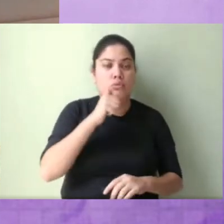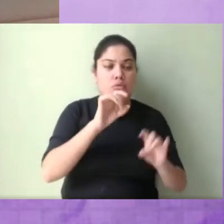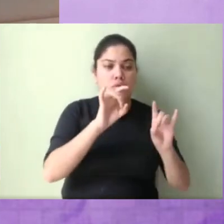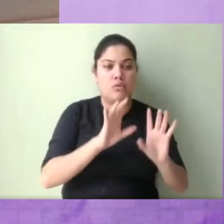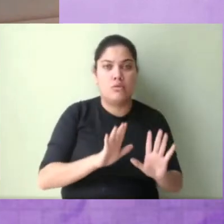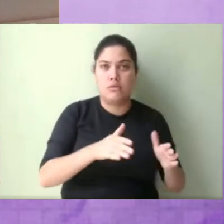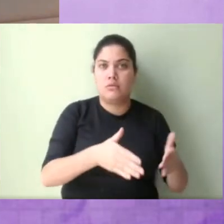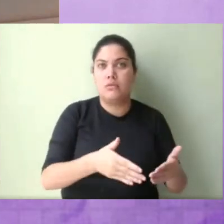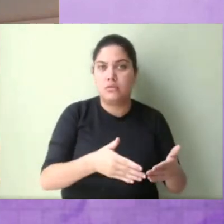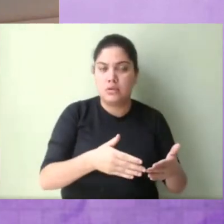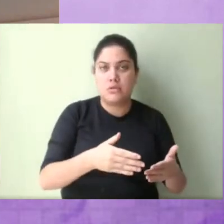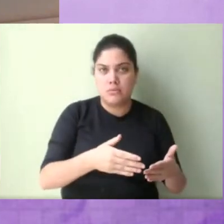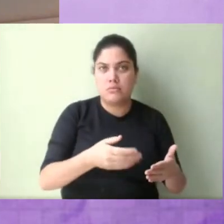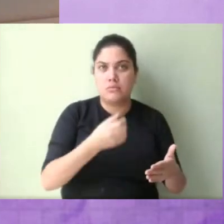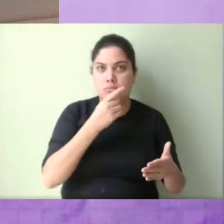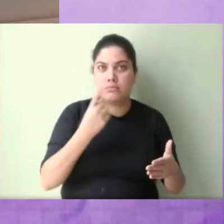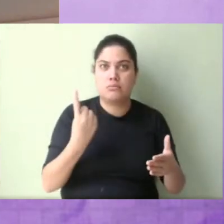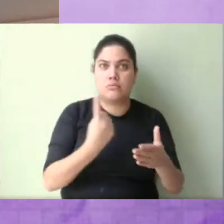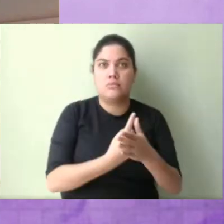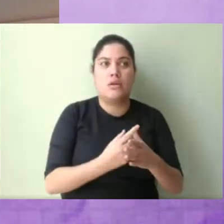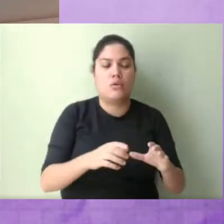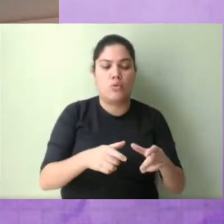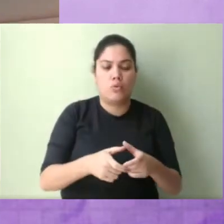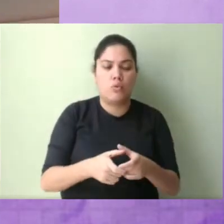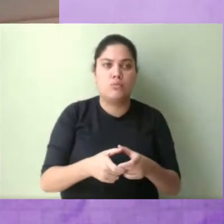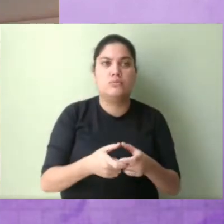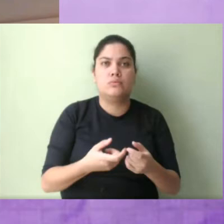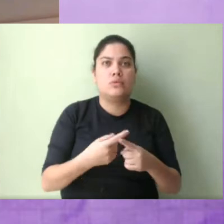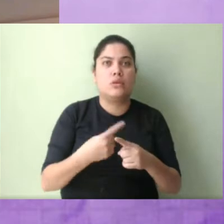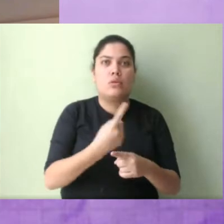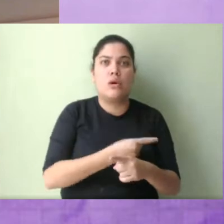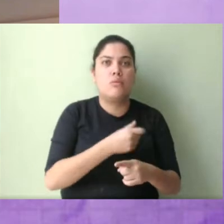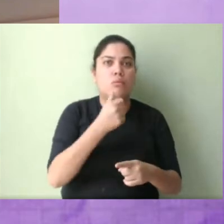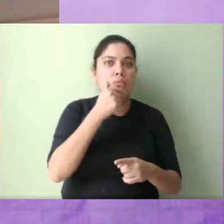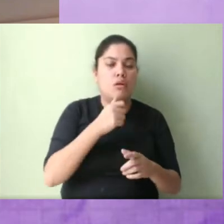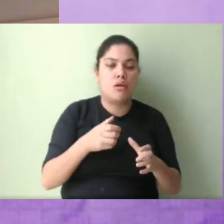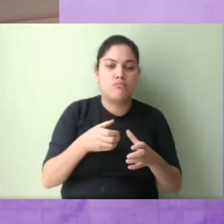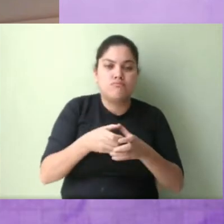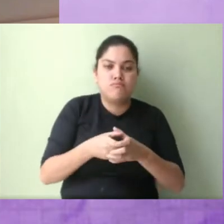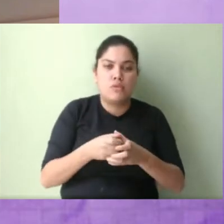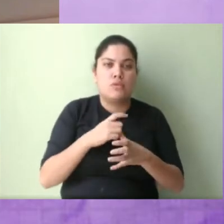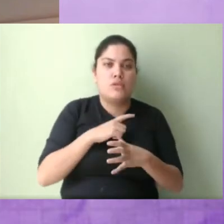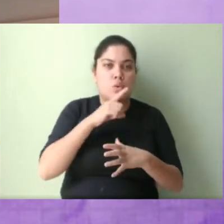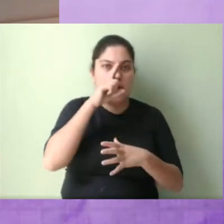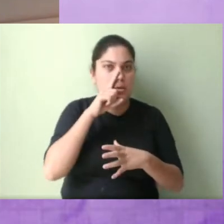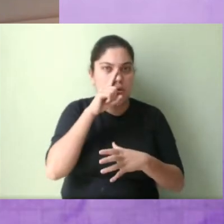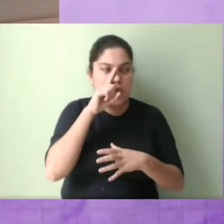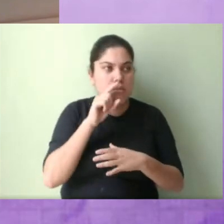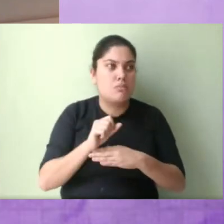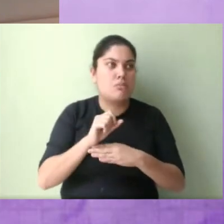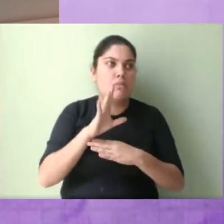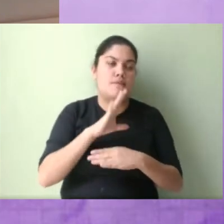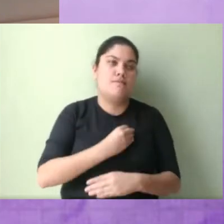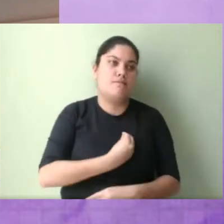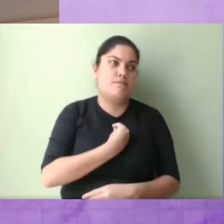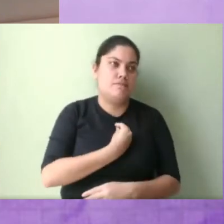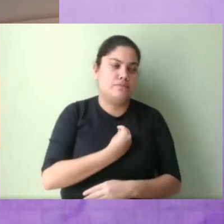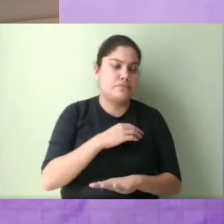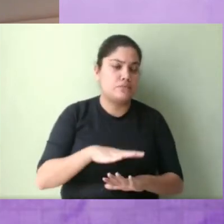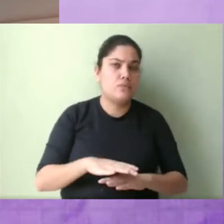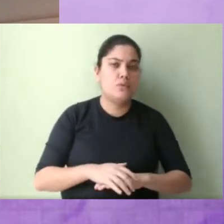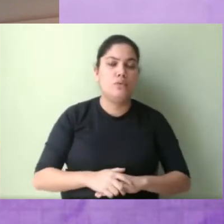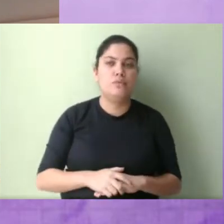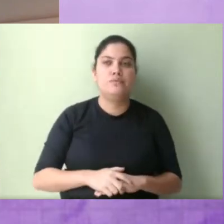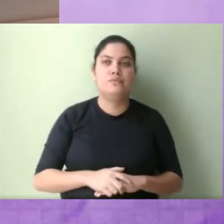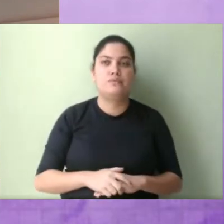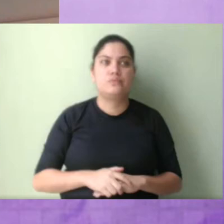Todos os grupos, todos os indivíduos, mas aqui especificamente a gente está falando de mulheres, e eu acho que vale a pena a gente incluir nas mulheres as minorias,